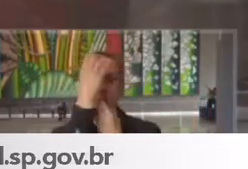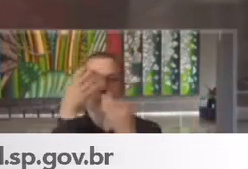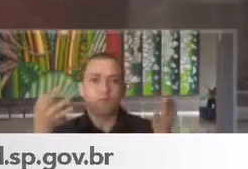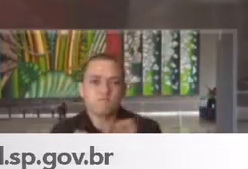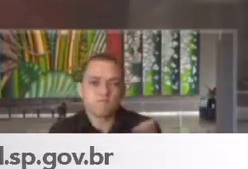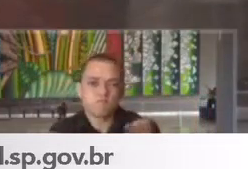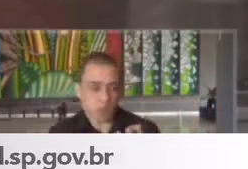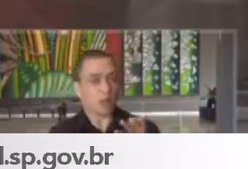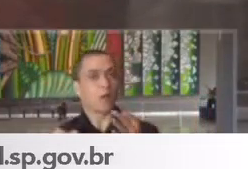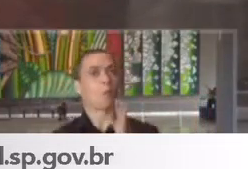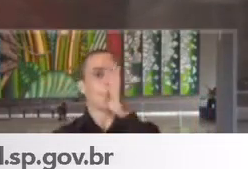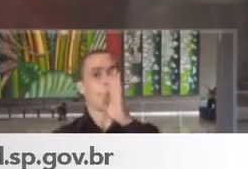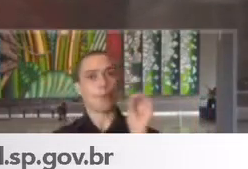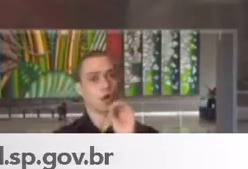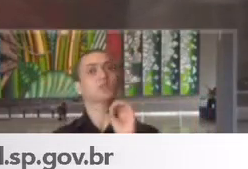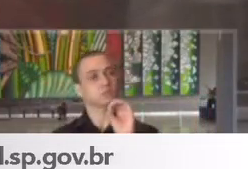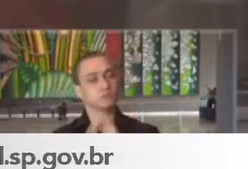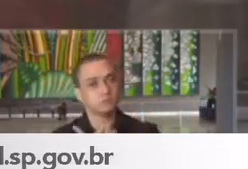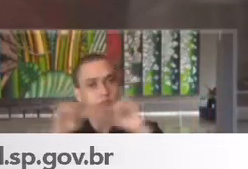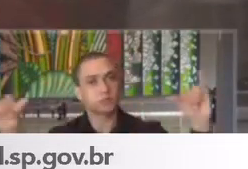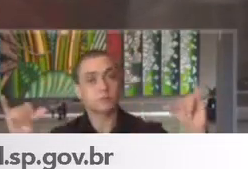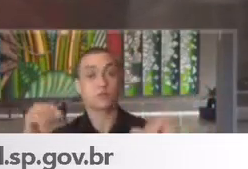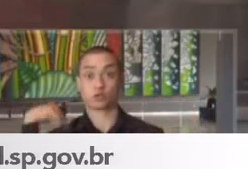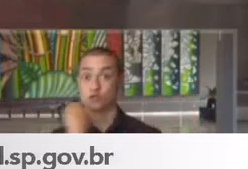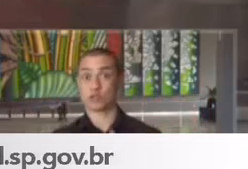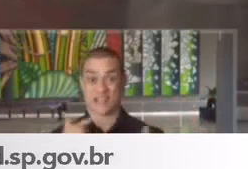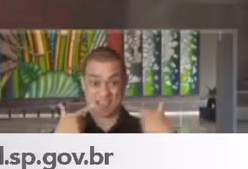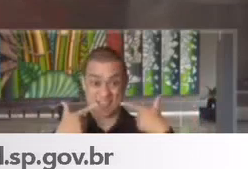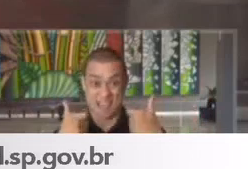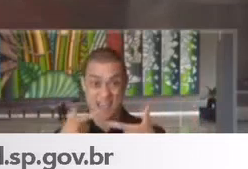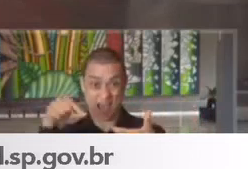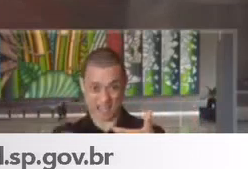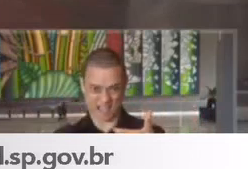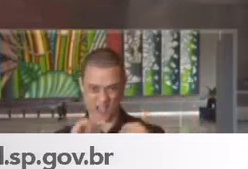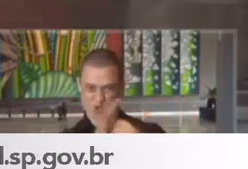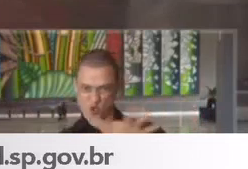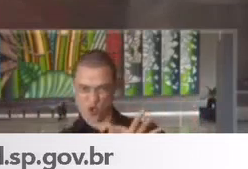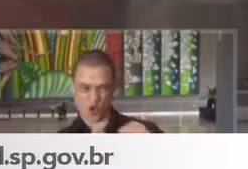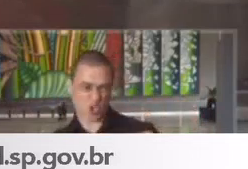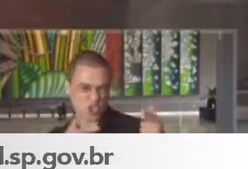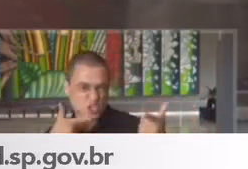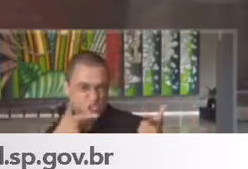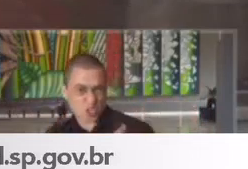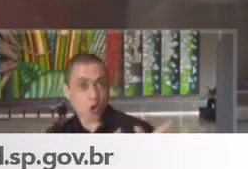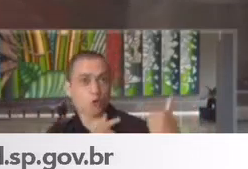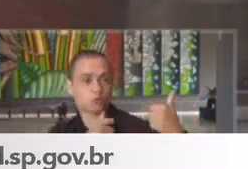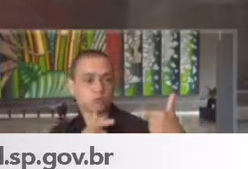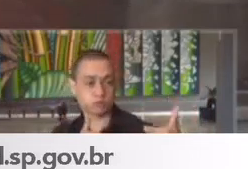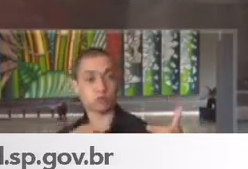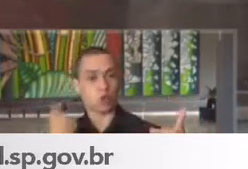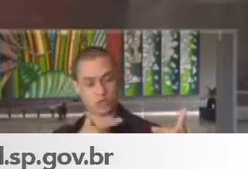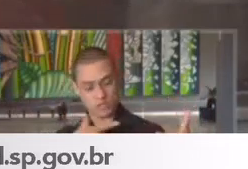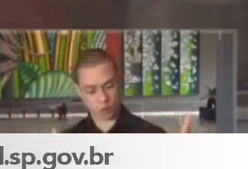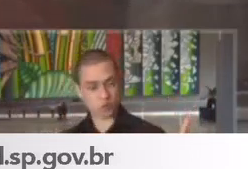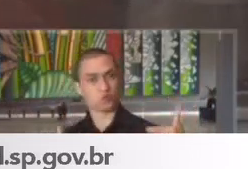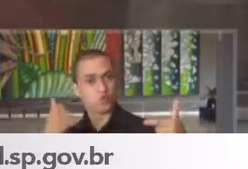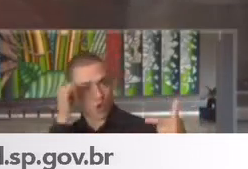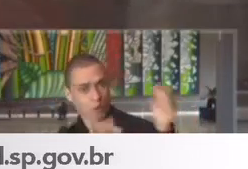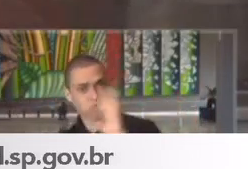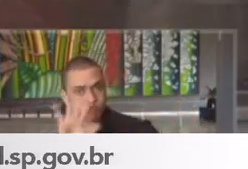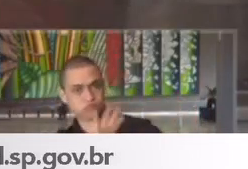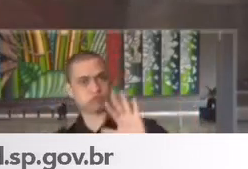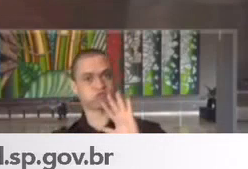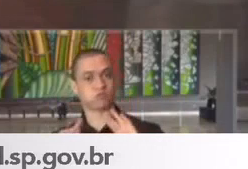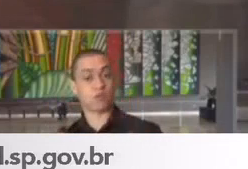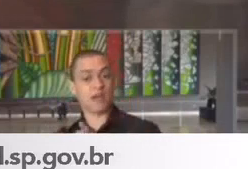bem fundamentadas. Nós estamos numa guerra e, nesta guerra, além das ações de saúde preventivas e de